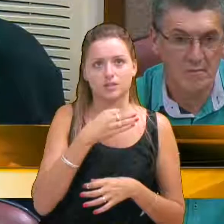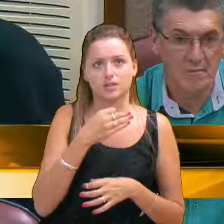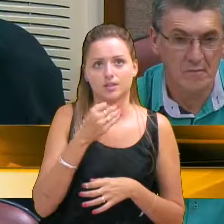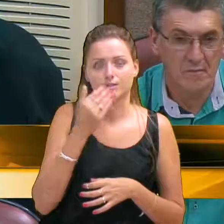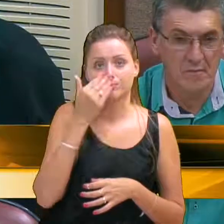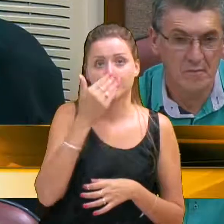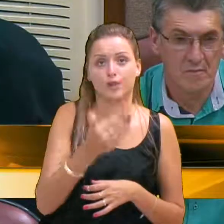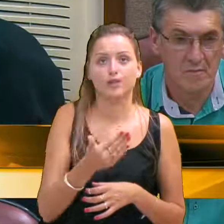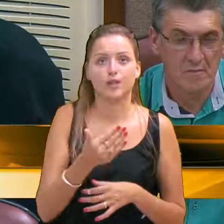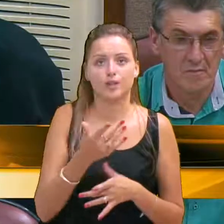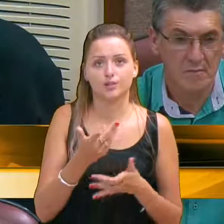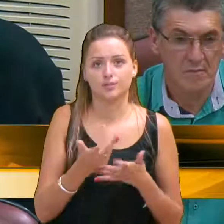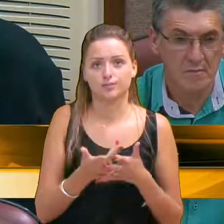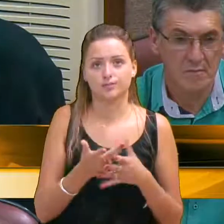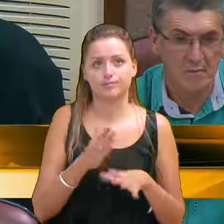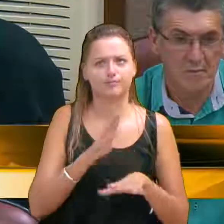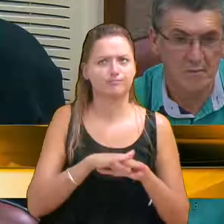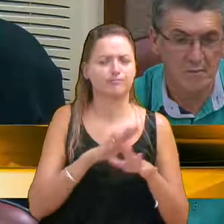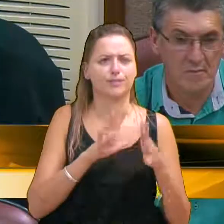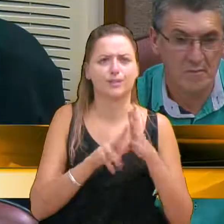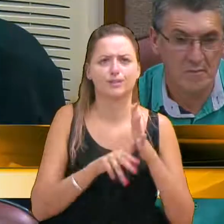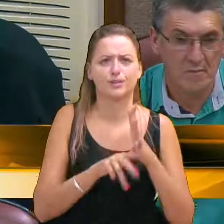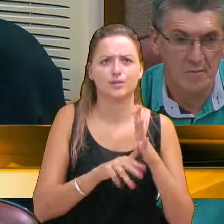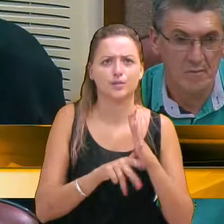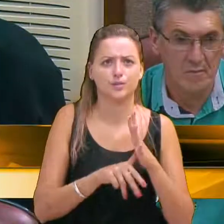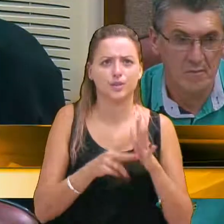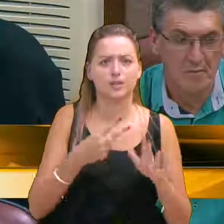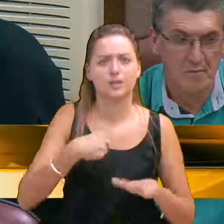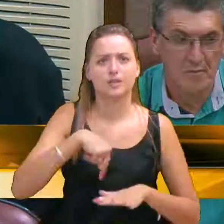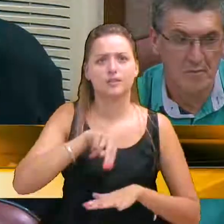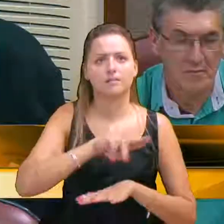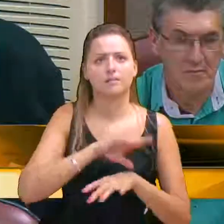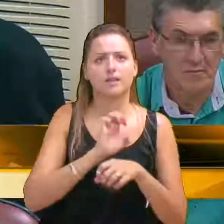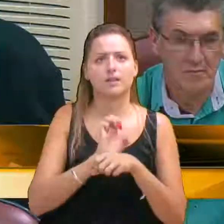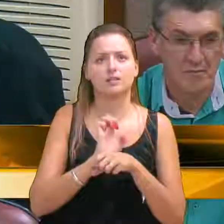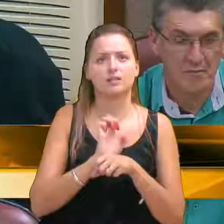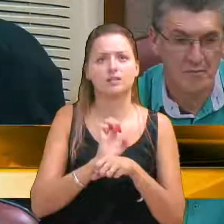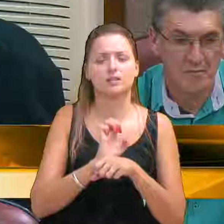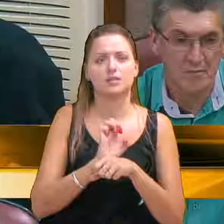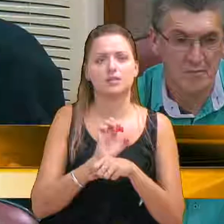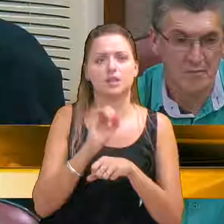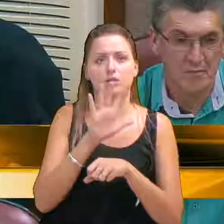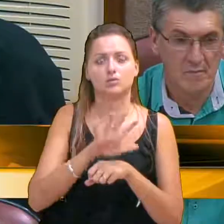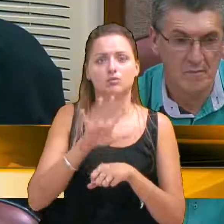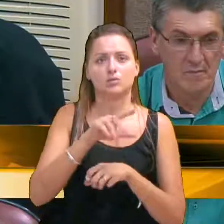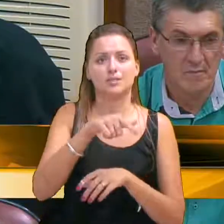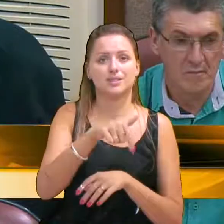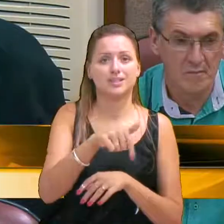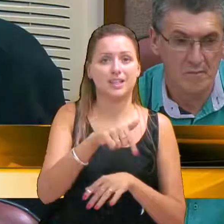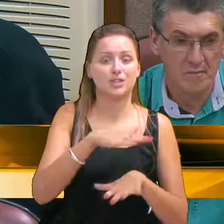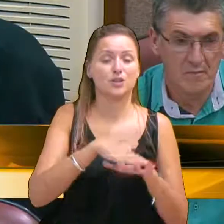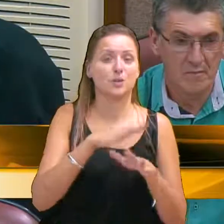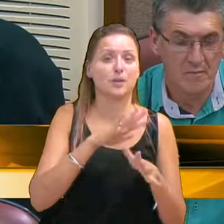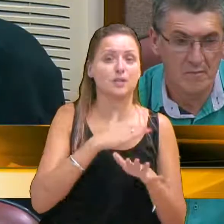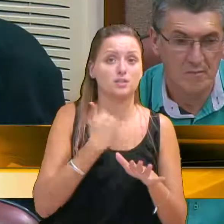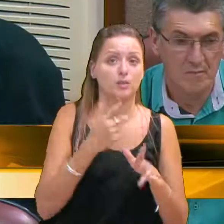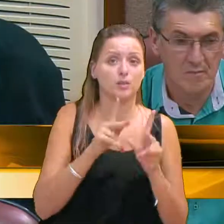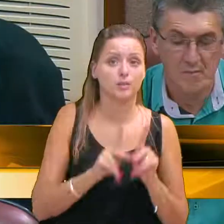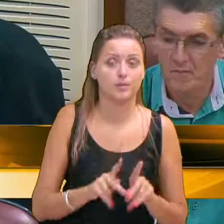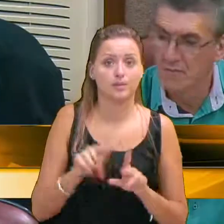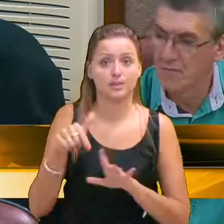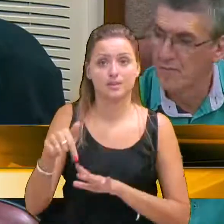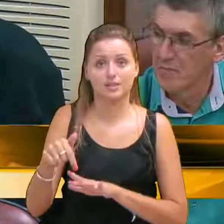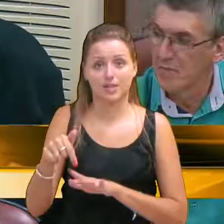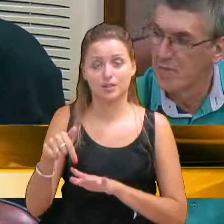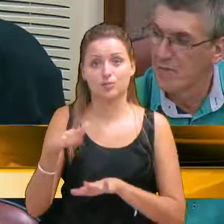ranking, infelizmente, em vários, né? Nós somos no Estado a 7ª cidade em homicídios, a 7ª em roubos,